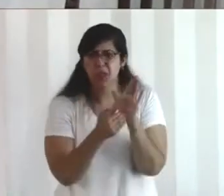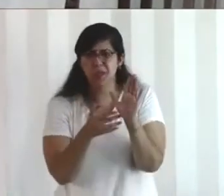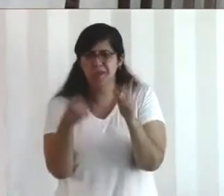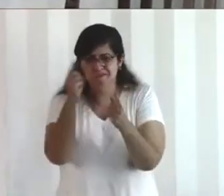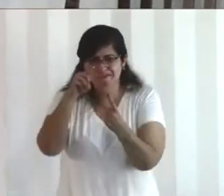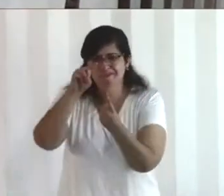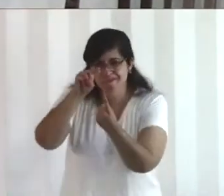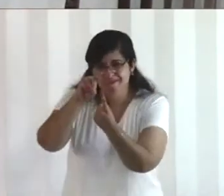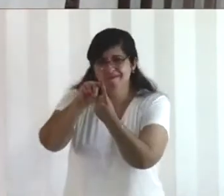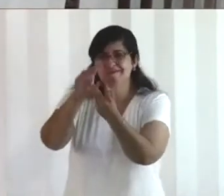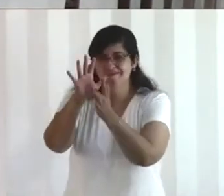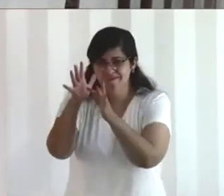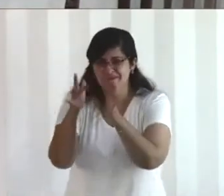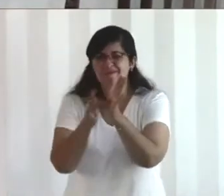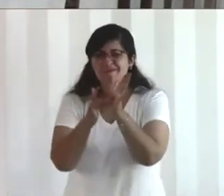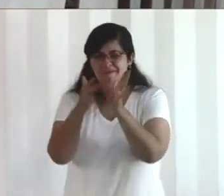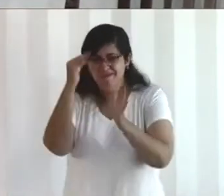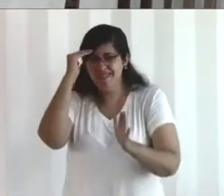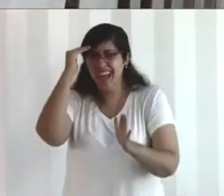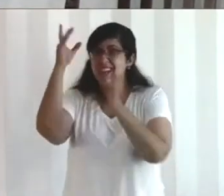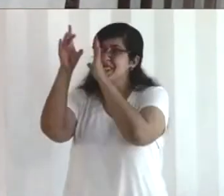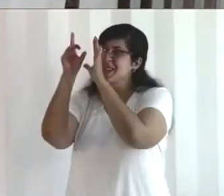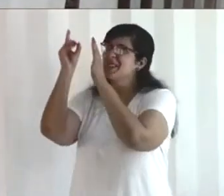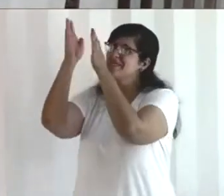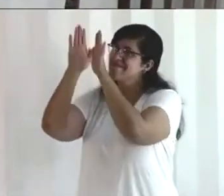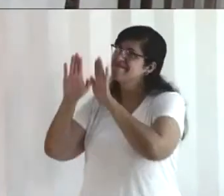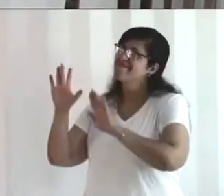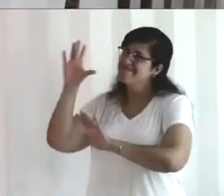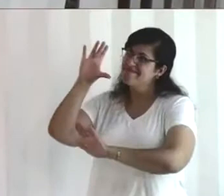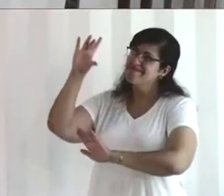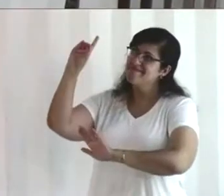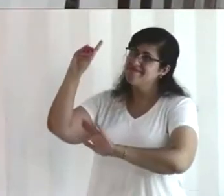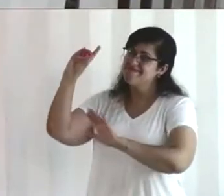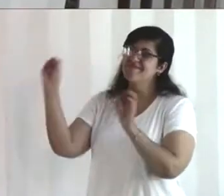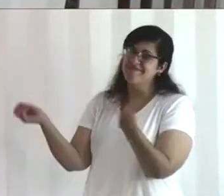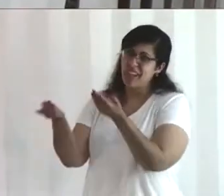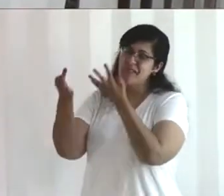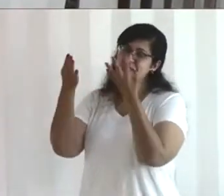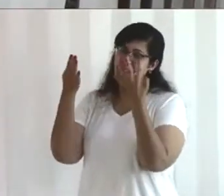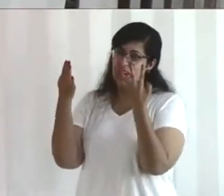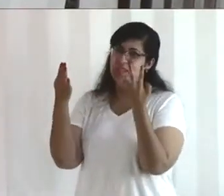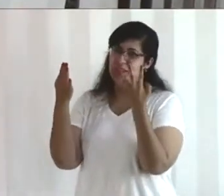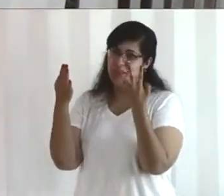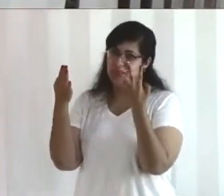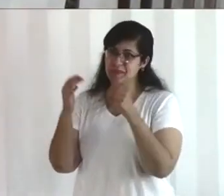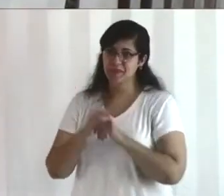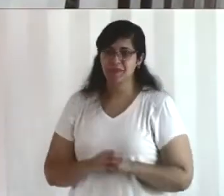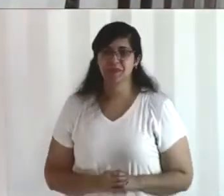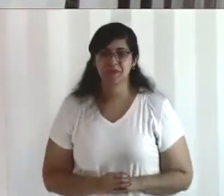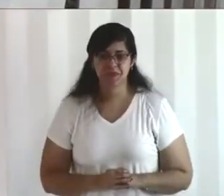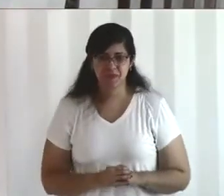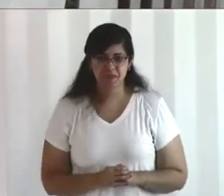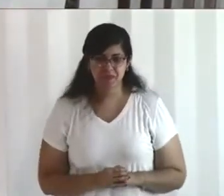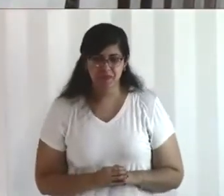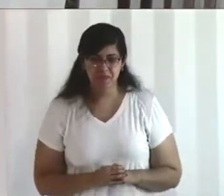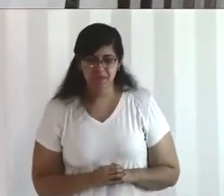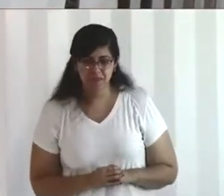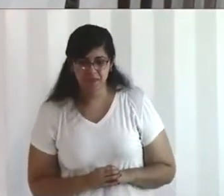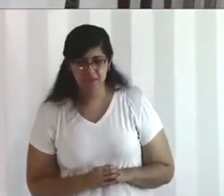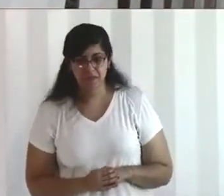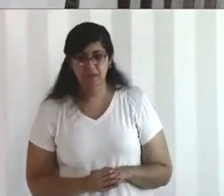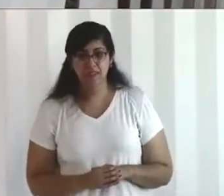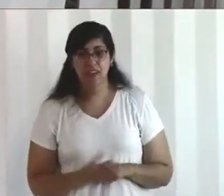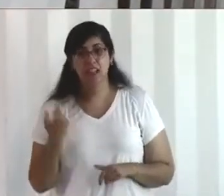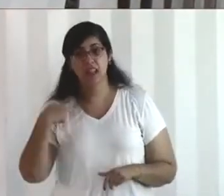culto. Não é maravilhoso prestar um culto assim ao Senhor? É, e há 2000 anos isso acontece. Aqueles que estão